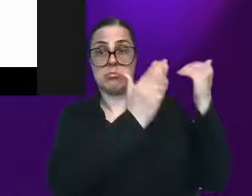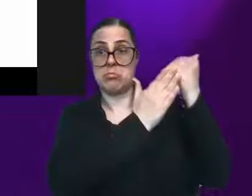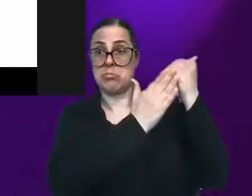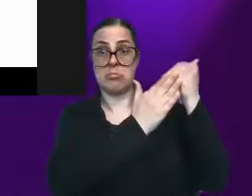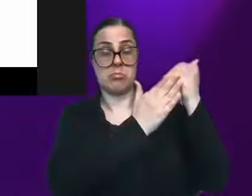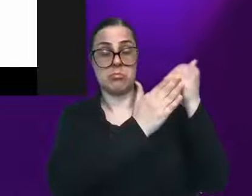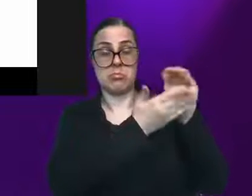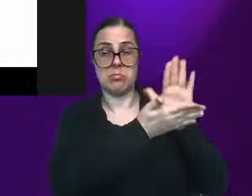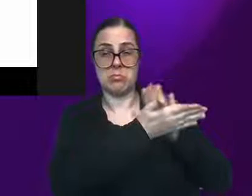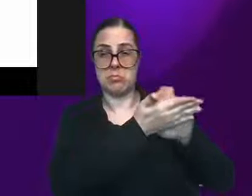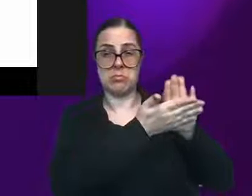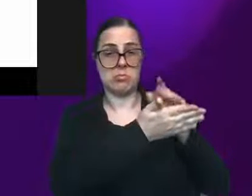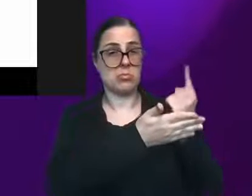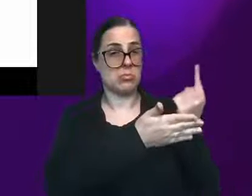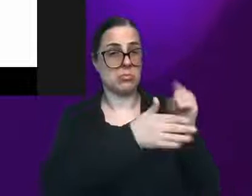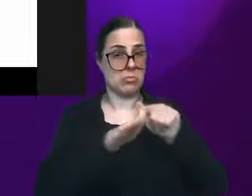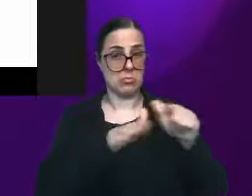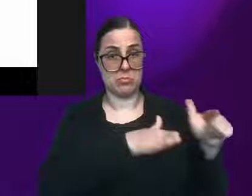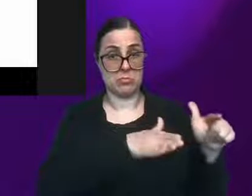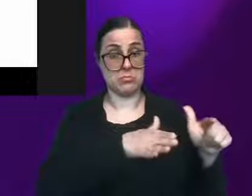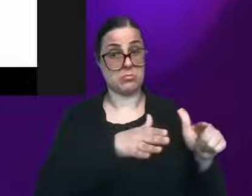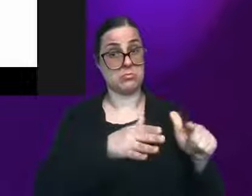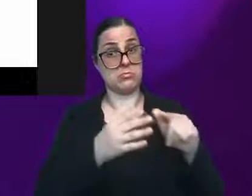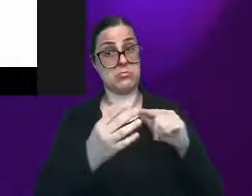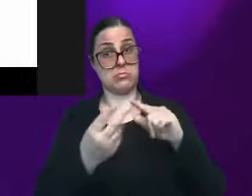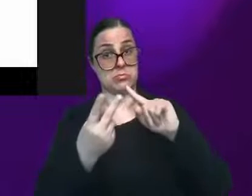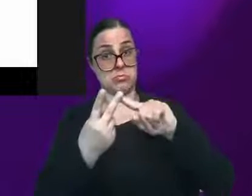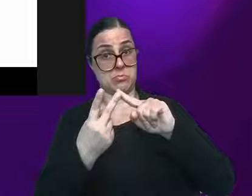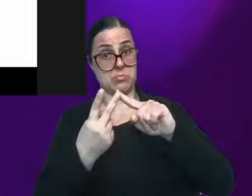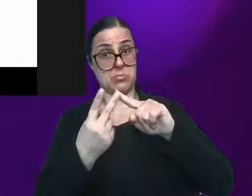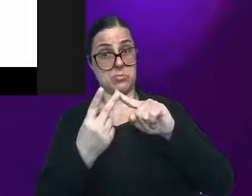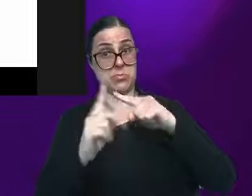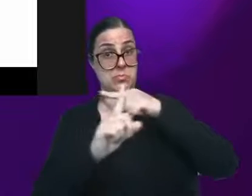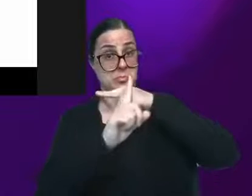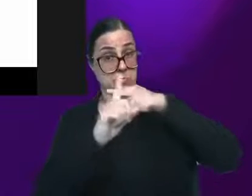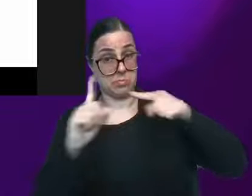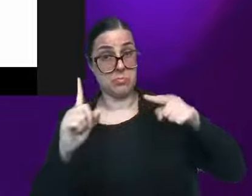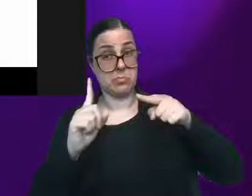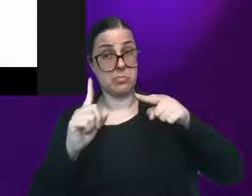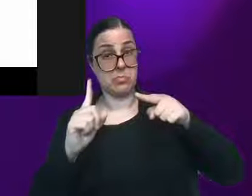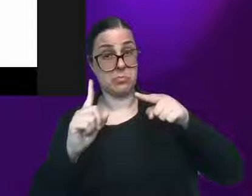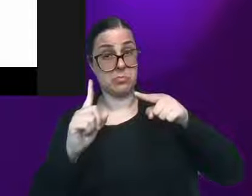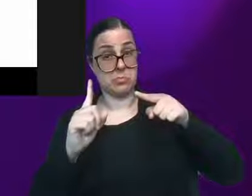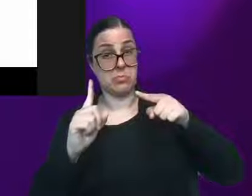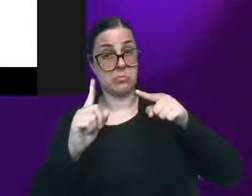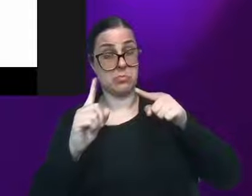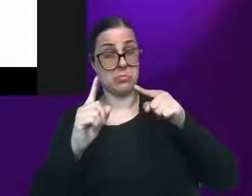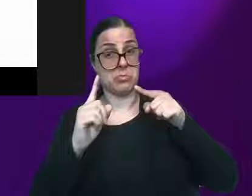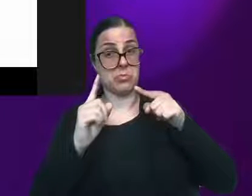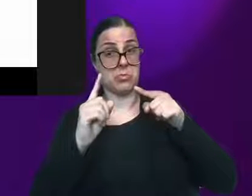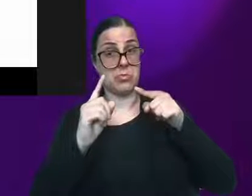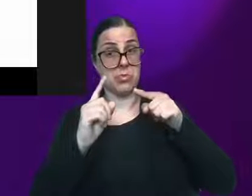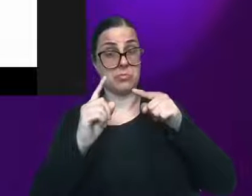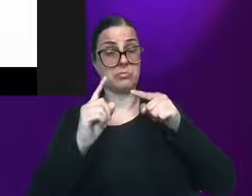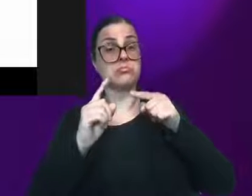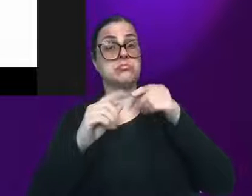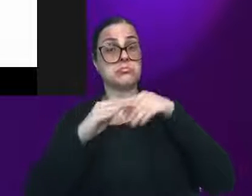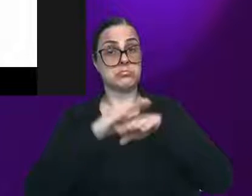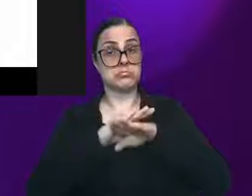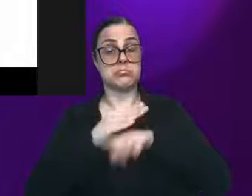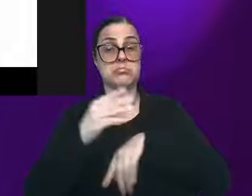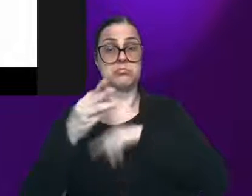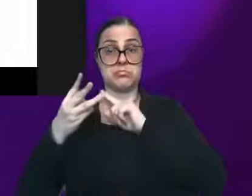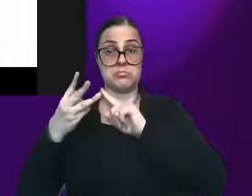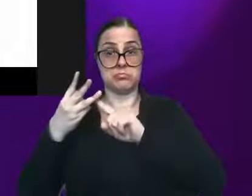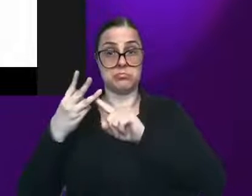tiveram um acúmulo entre 0 e 5% de fluido do peso corpóreo, e aqueles que tiveram um acúmulo superior a 5%, que